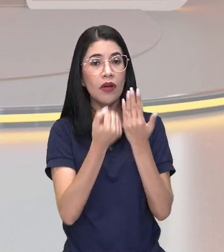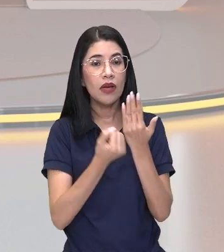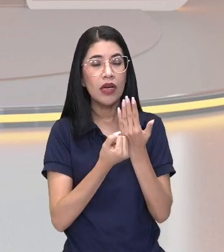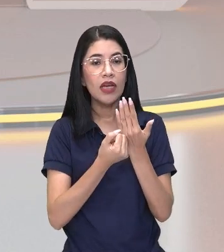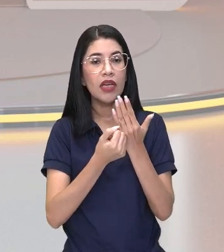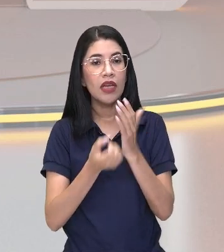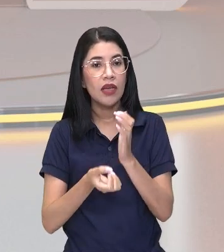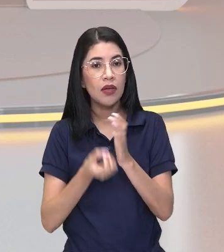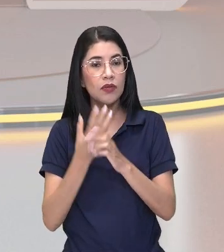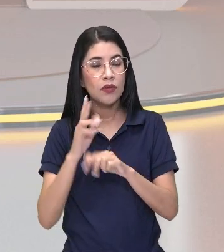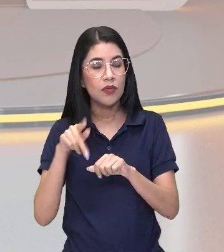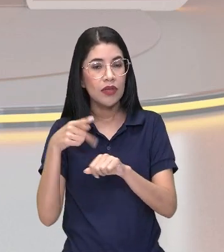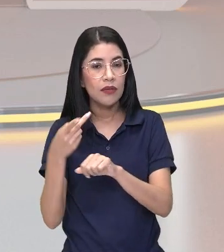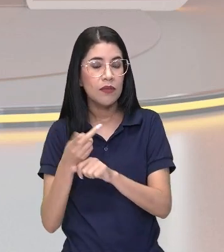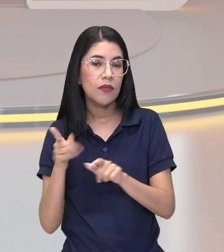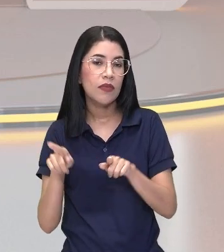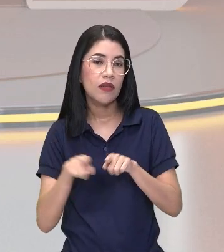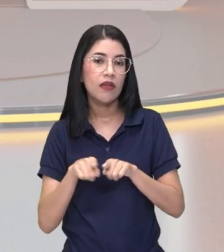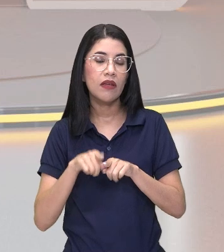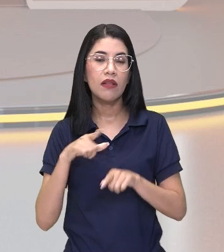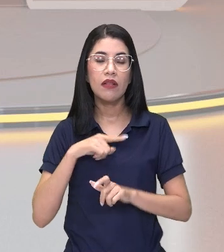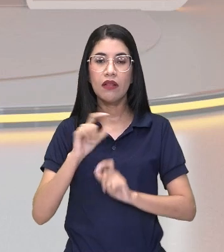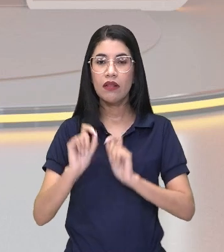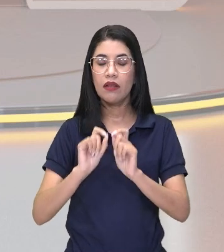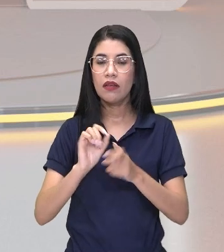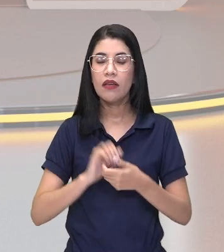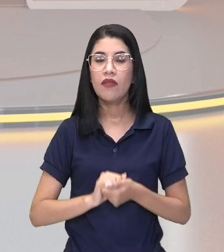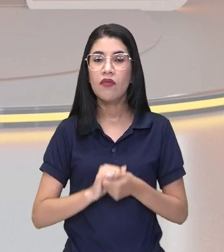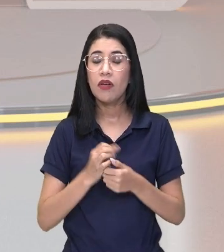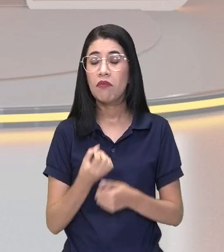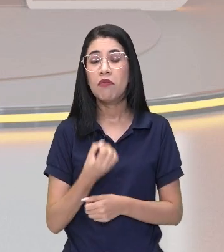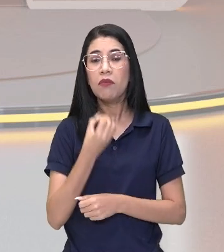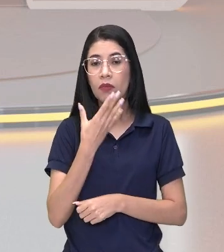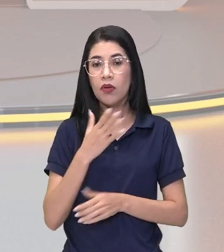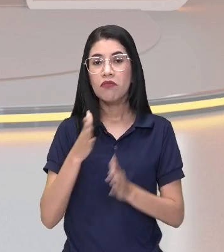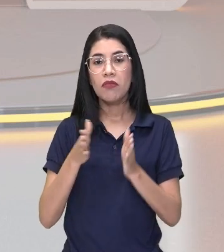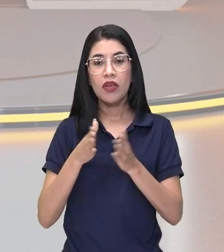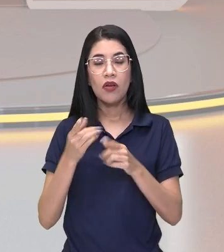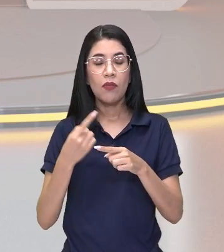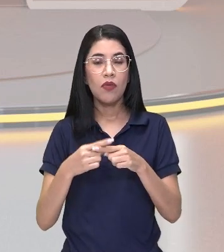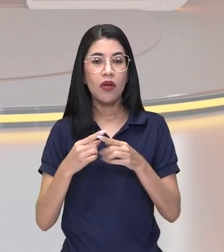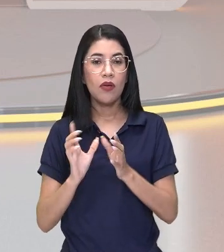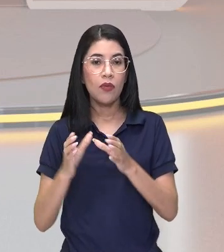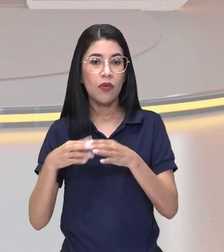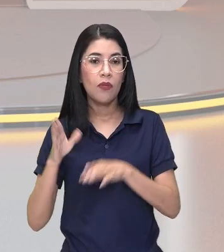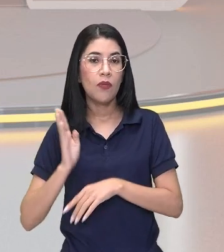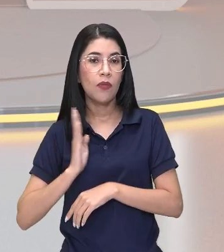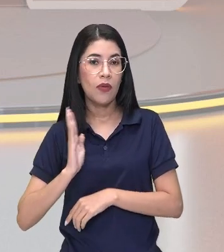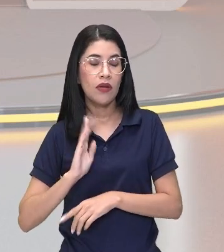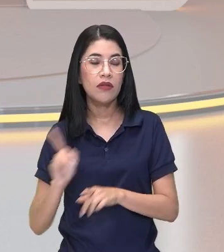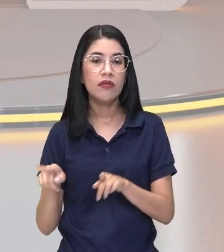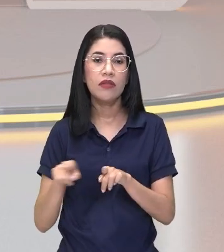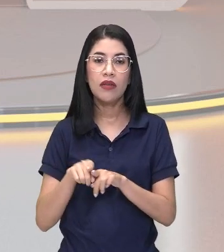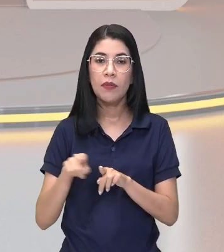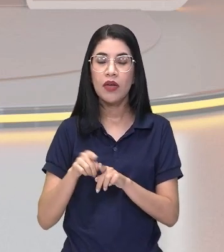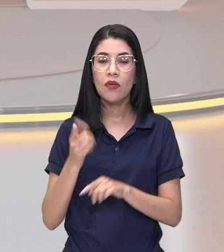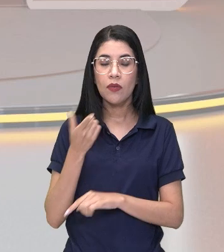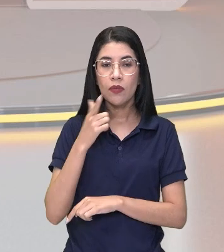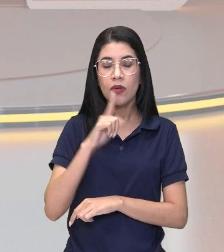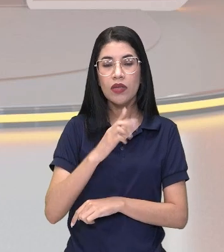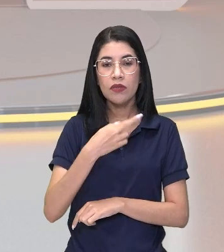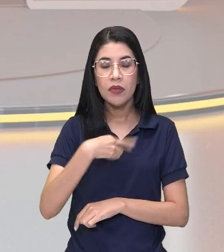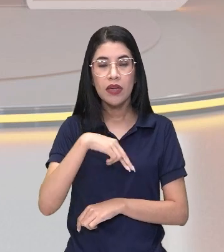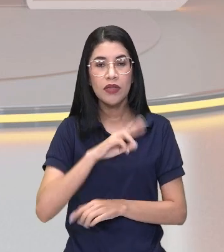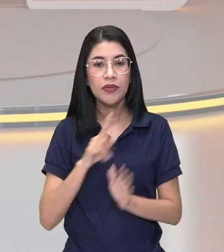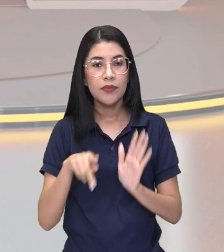surgiria posteriormente, viria então a calhar naquele momento para a própria burguesia também ter a sua religião